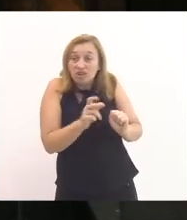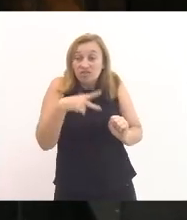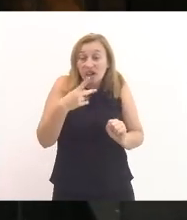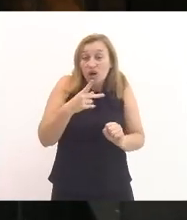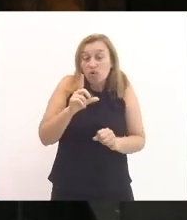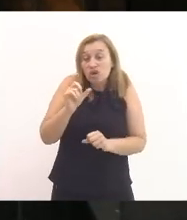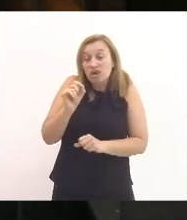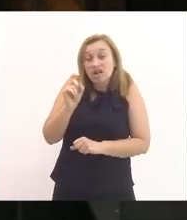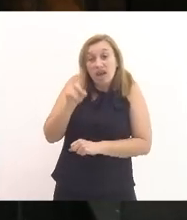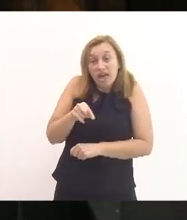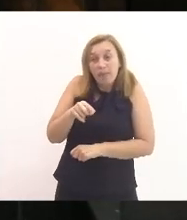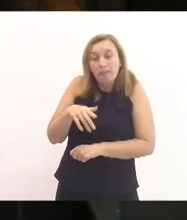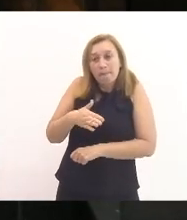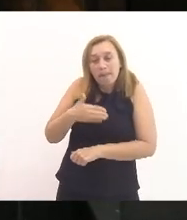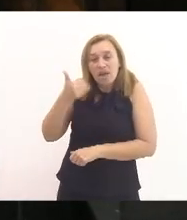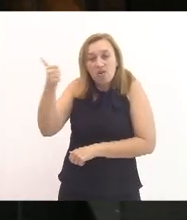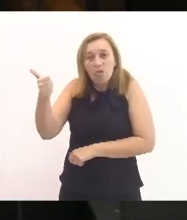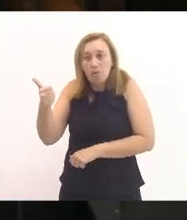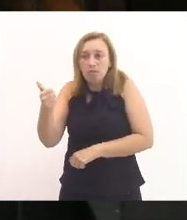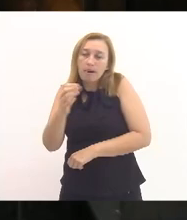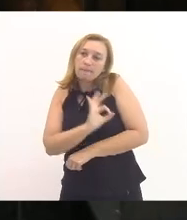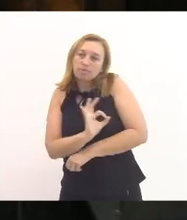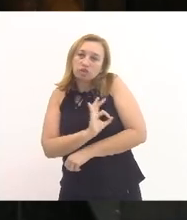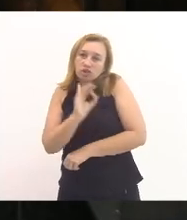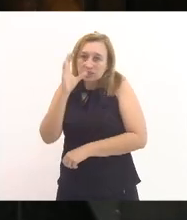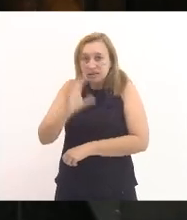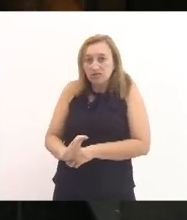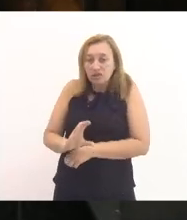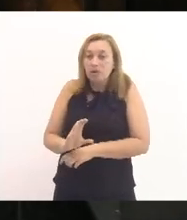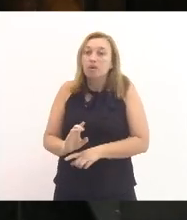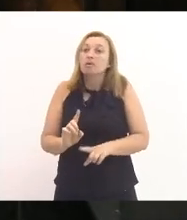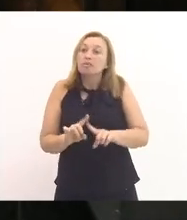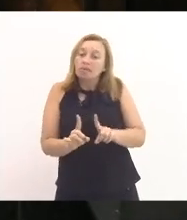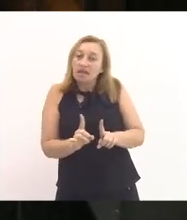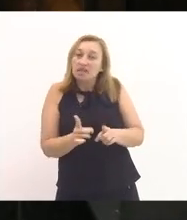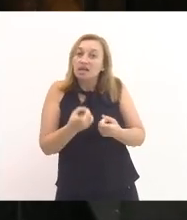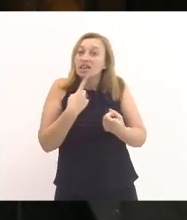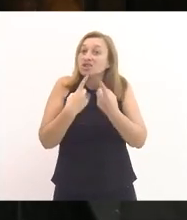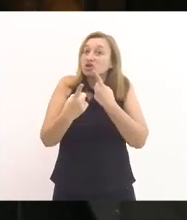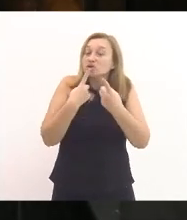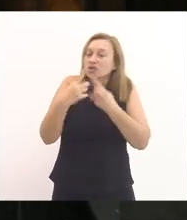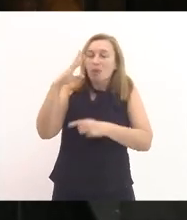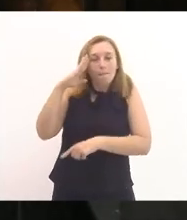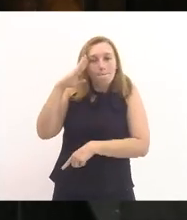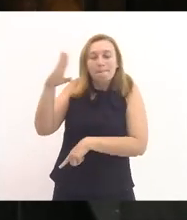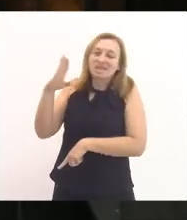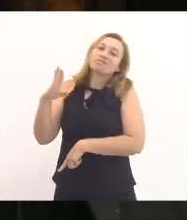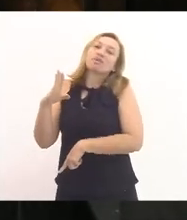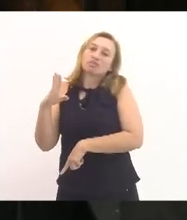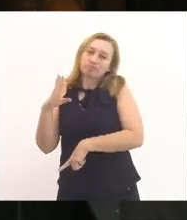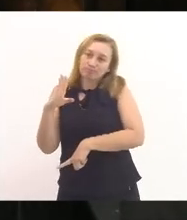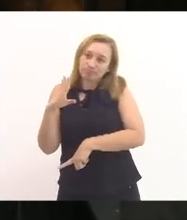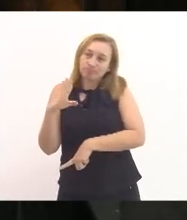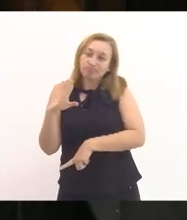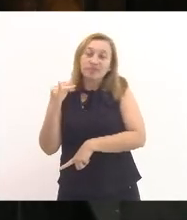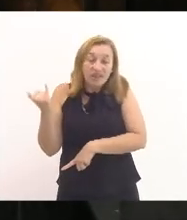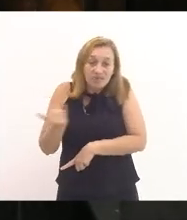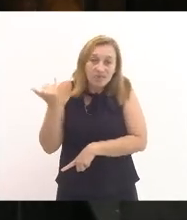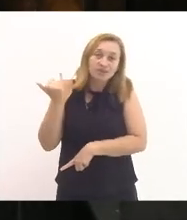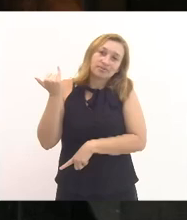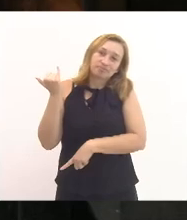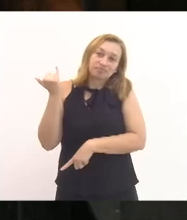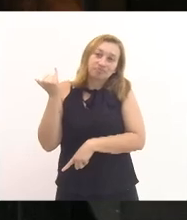para polícia civil E sendo que o debate é fundamental é